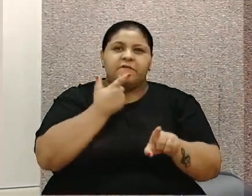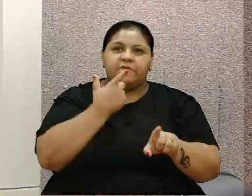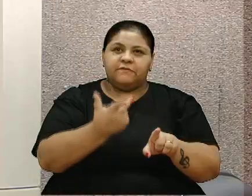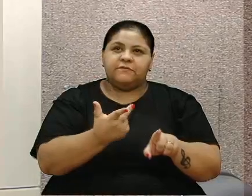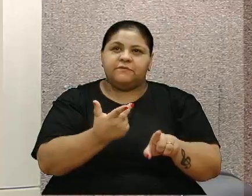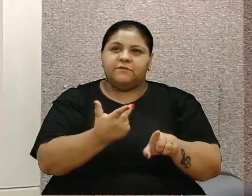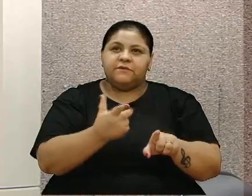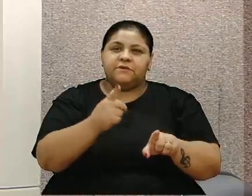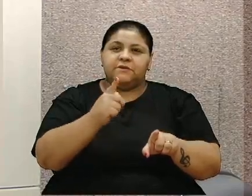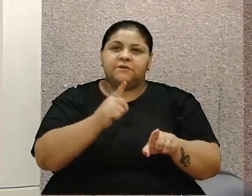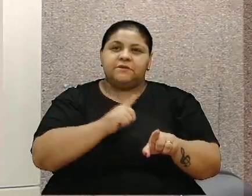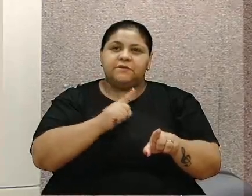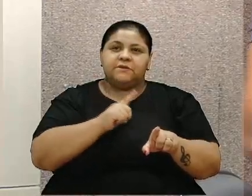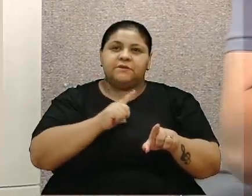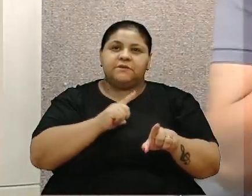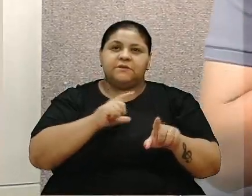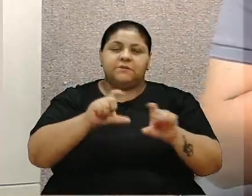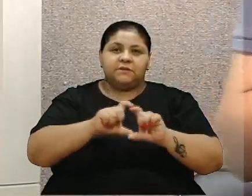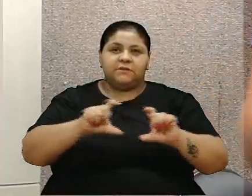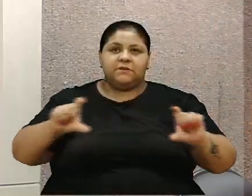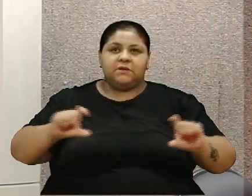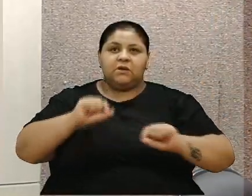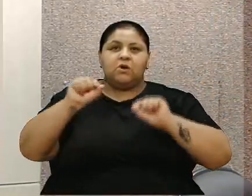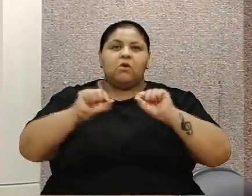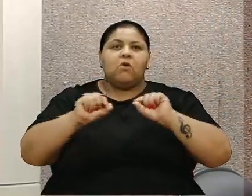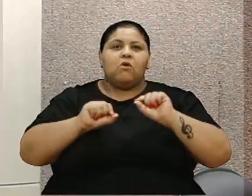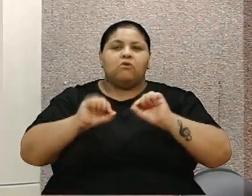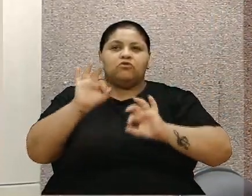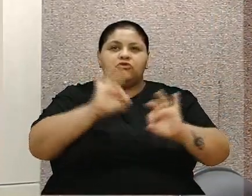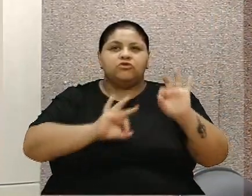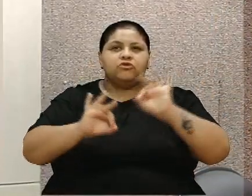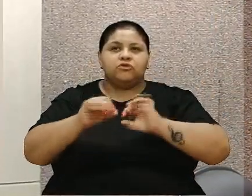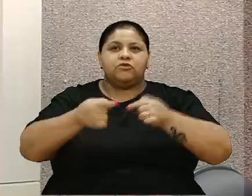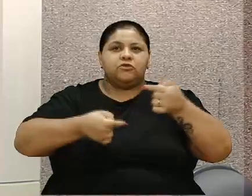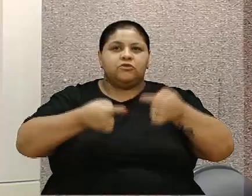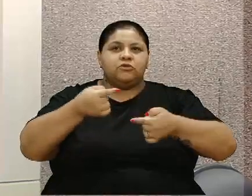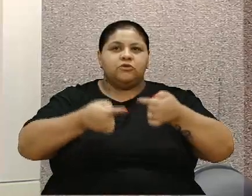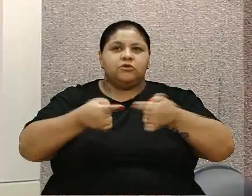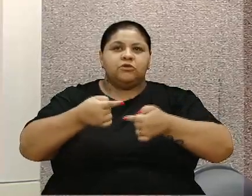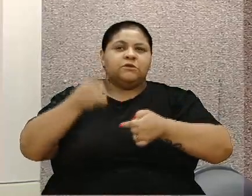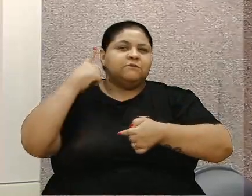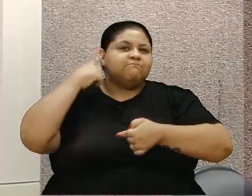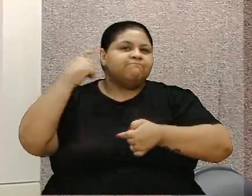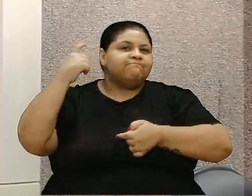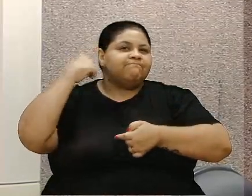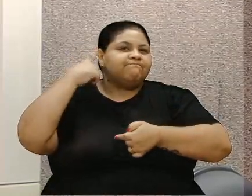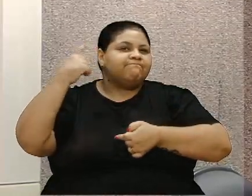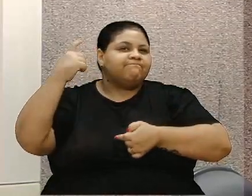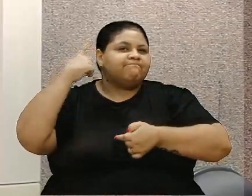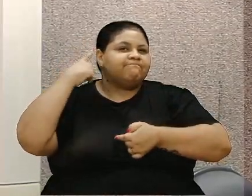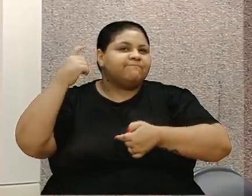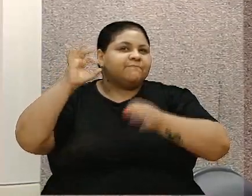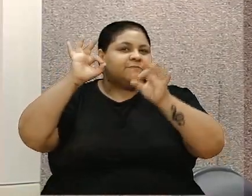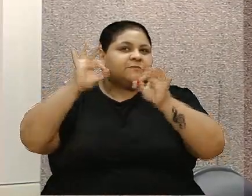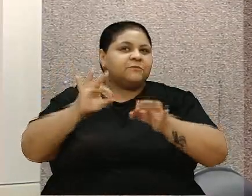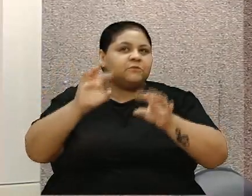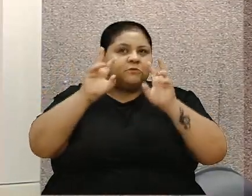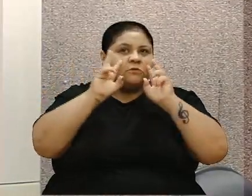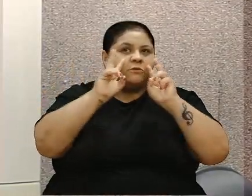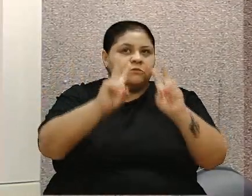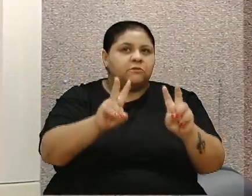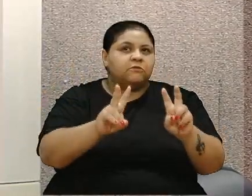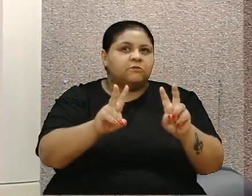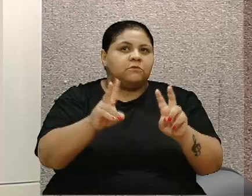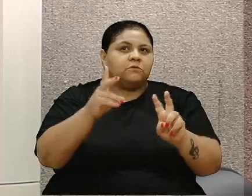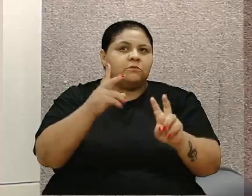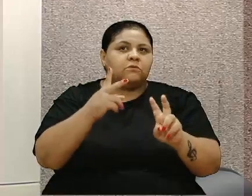Inclusive, existe um provérbio que fala, né, como alguém vai se preparar para a guerra se o som da trombeta for incerto. Então, o que a gente viu foi um ruído